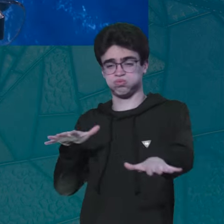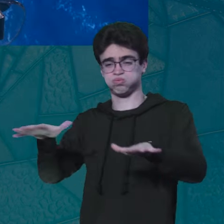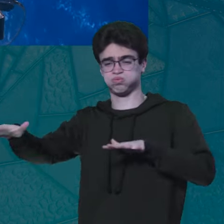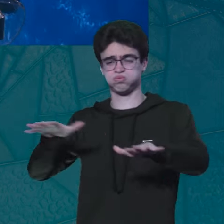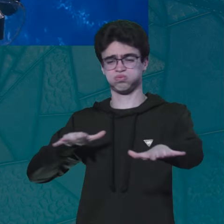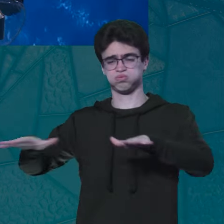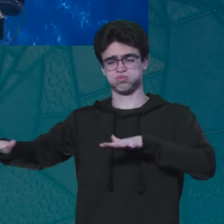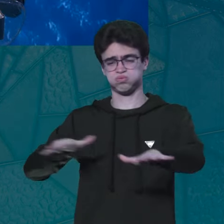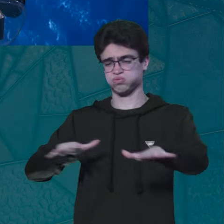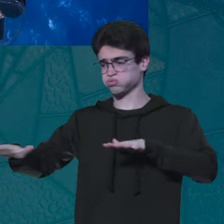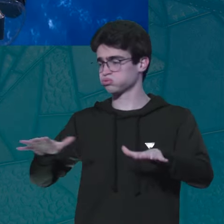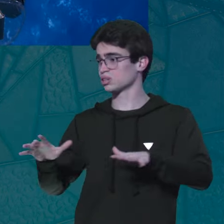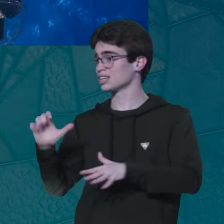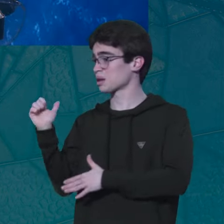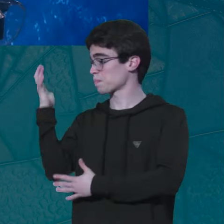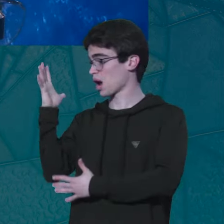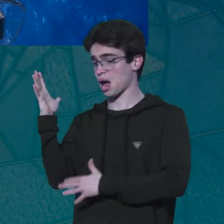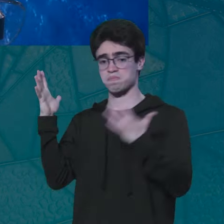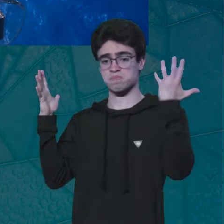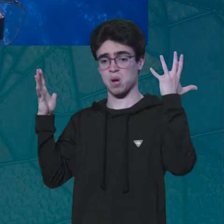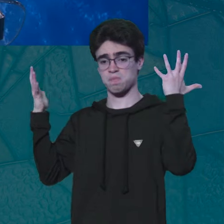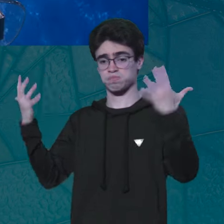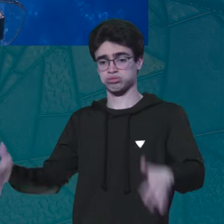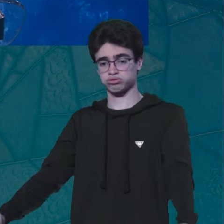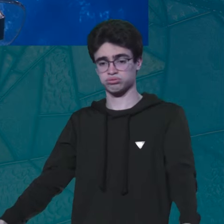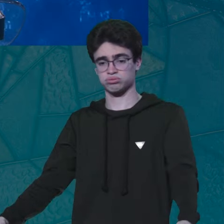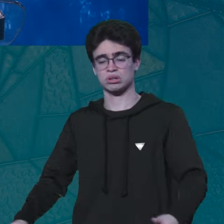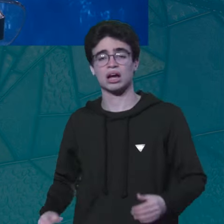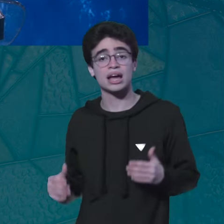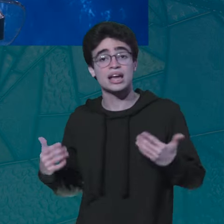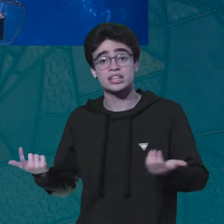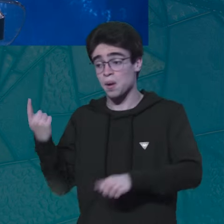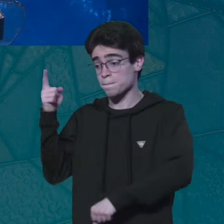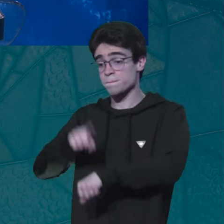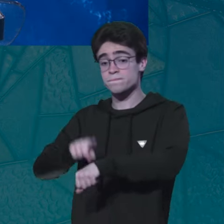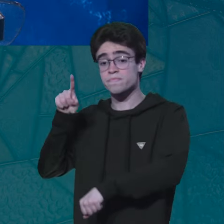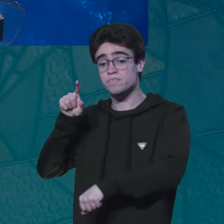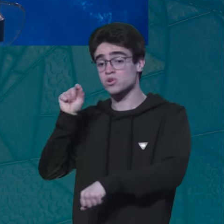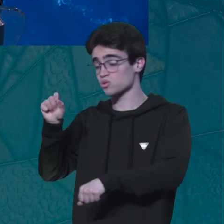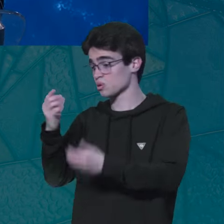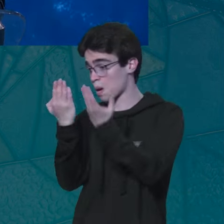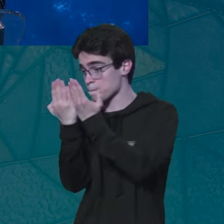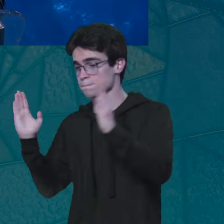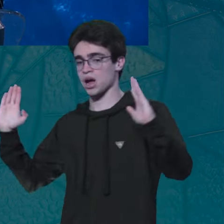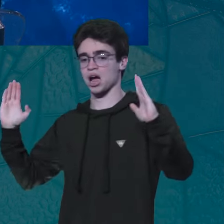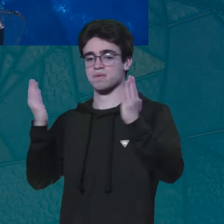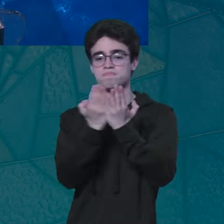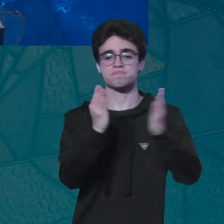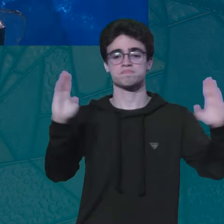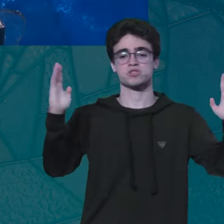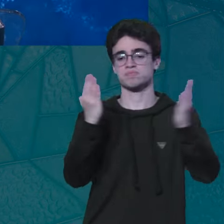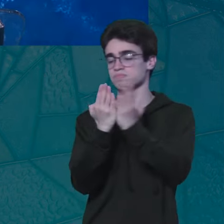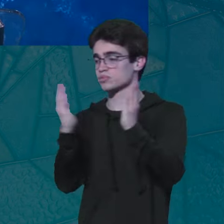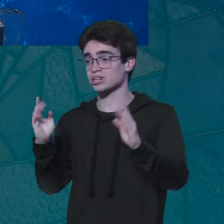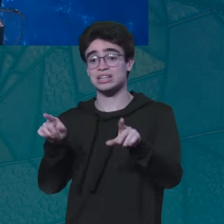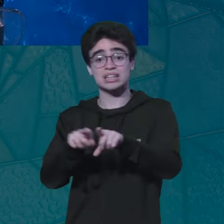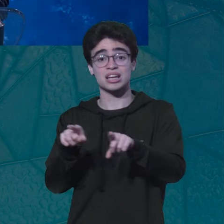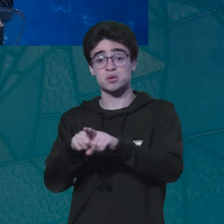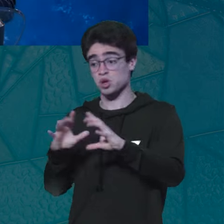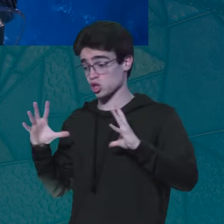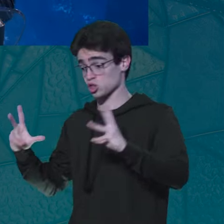violento que os alicerces da prisão foram abalados. Imediatamente, todas as portas se abriram e as correntes de todos